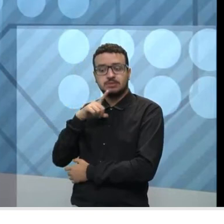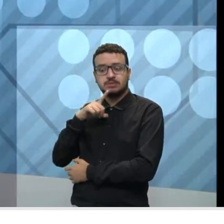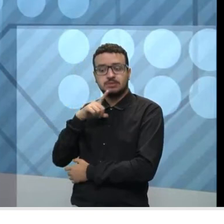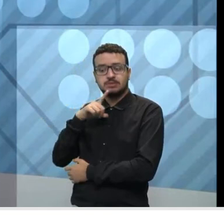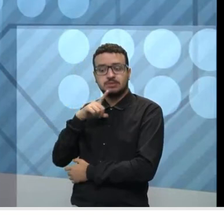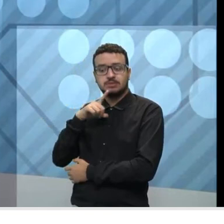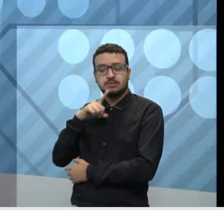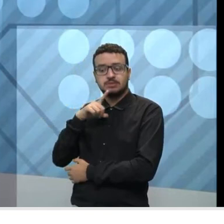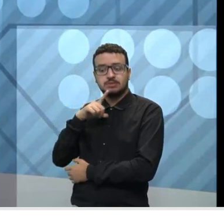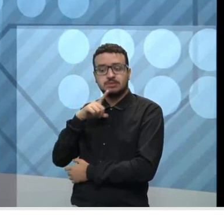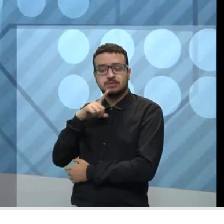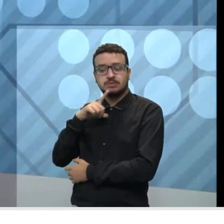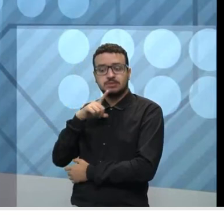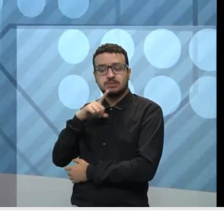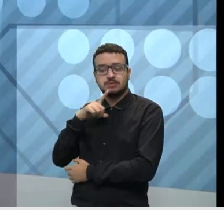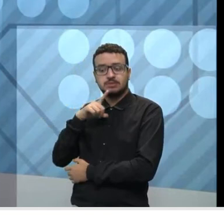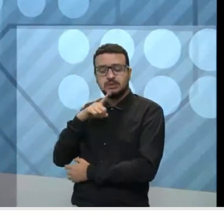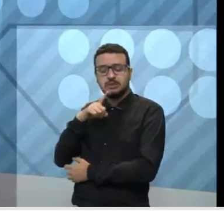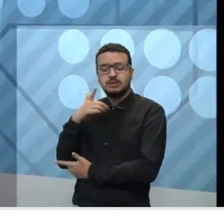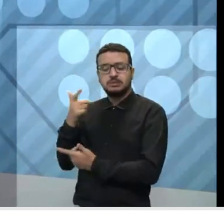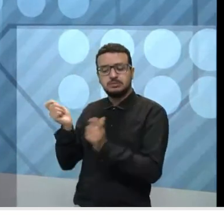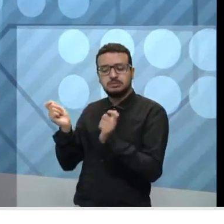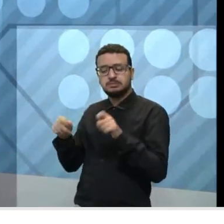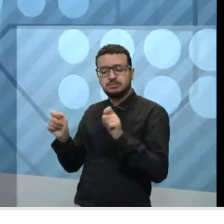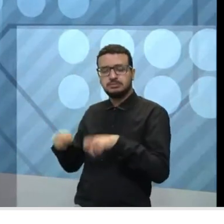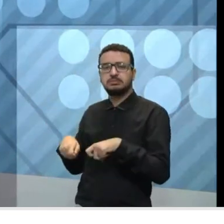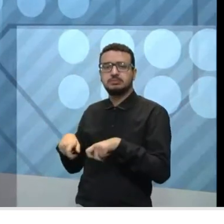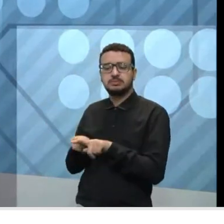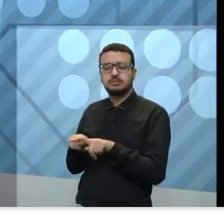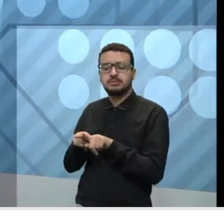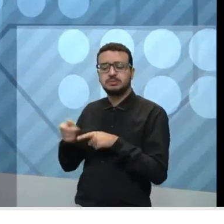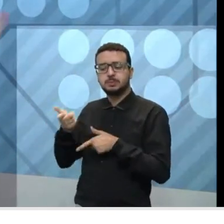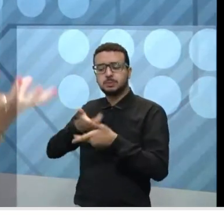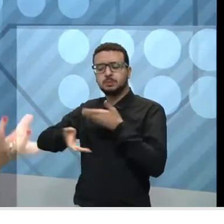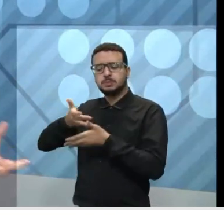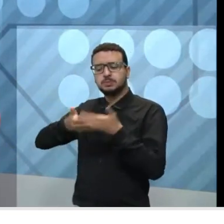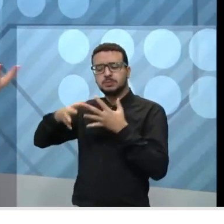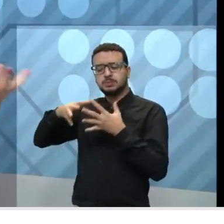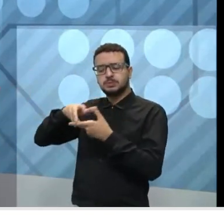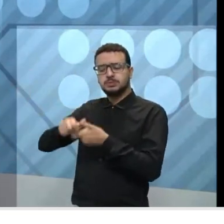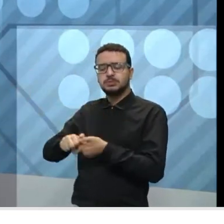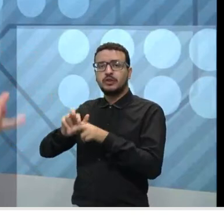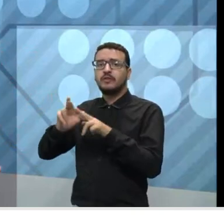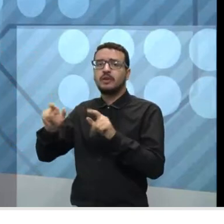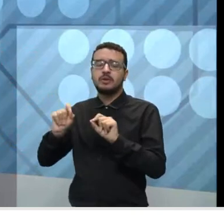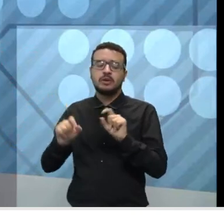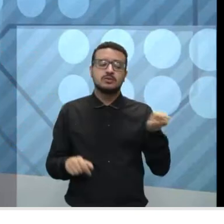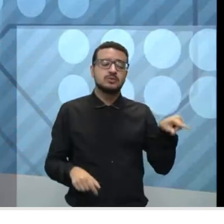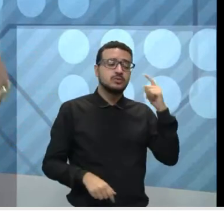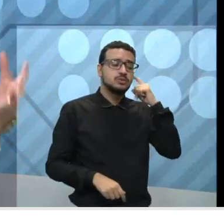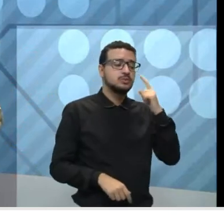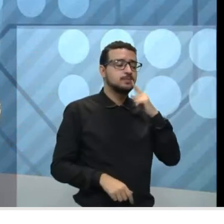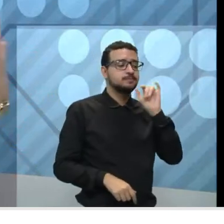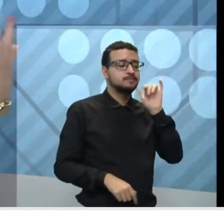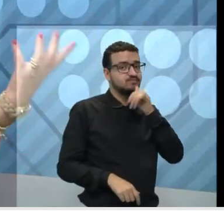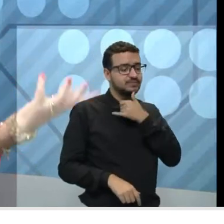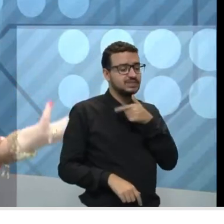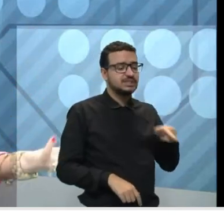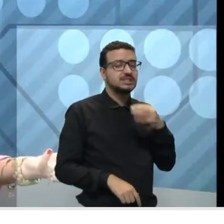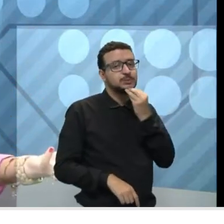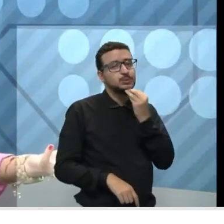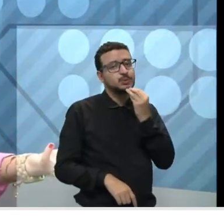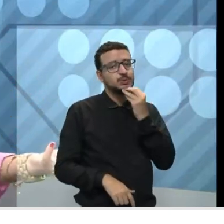um surdo que infelizmente não teve as mesmas oportunidades, né? Então, foi para a escola, ou teve conhecimento da Libras de